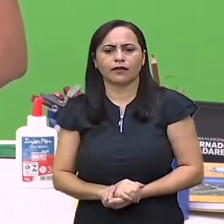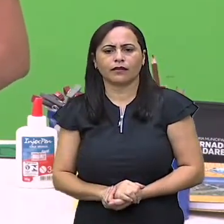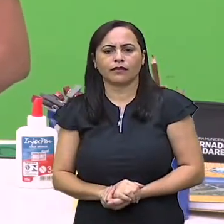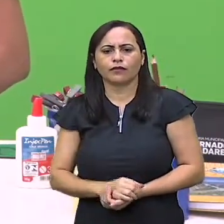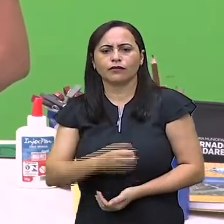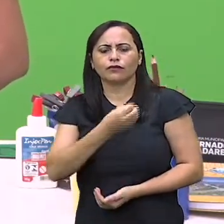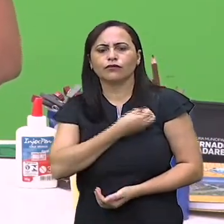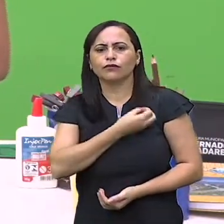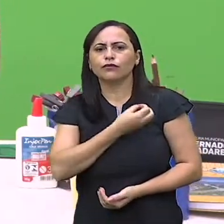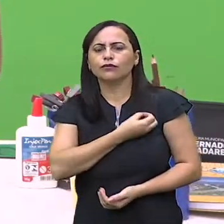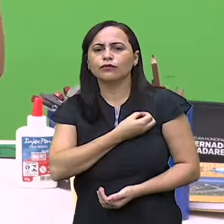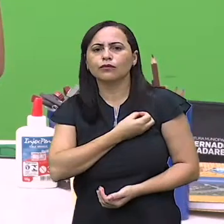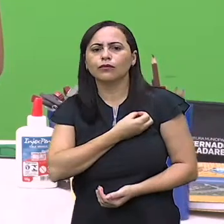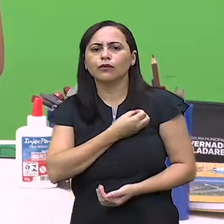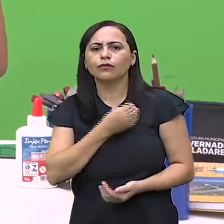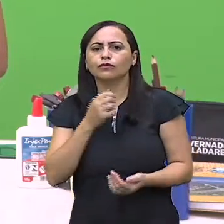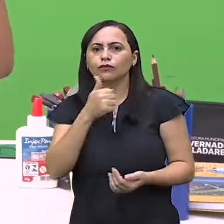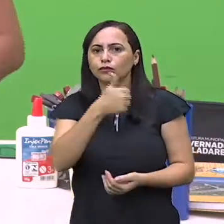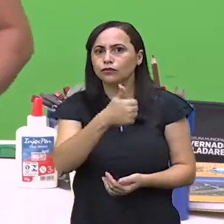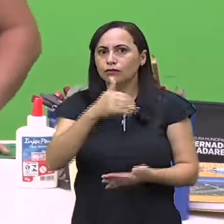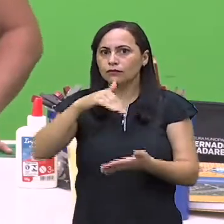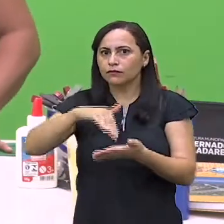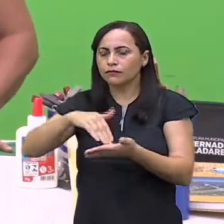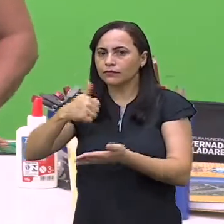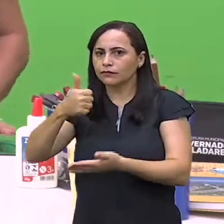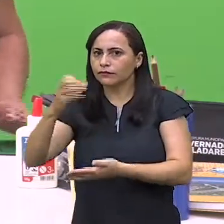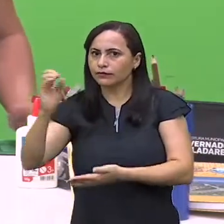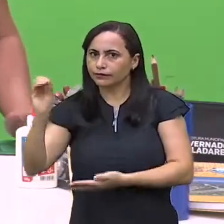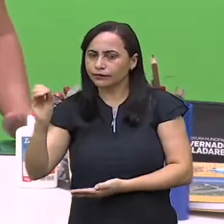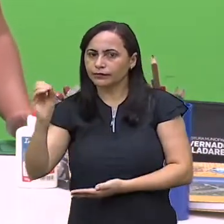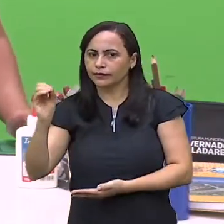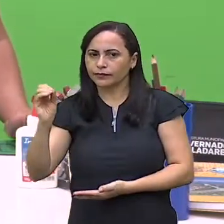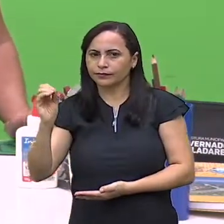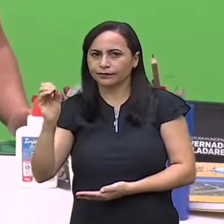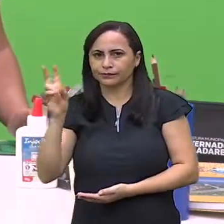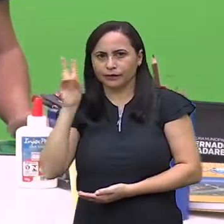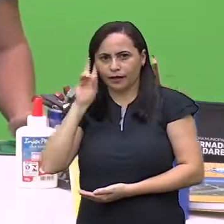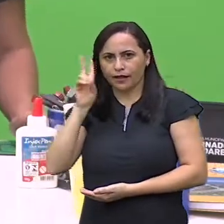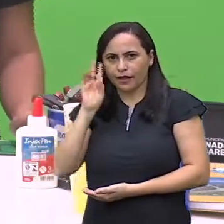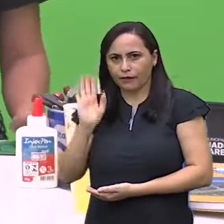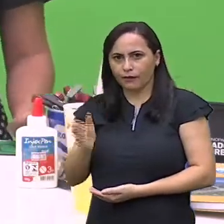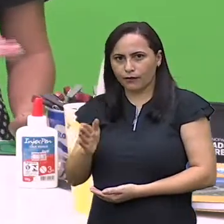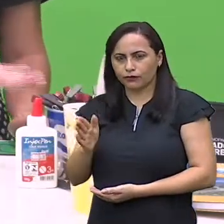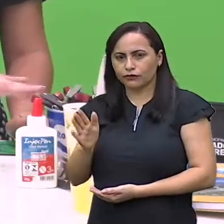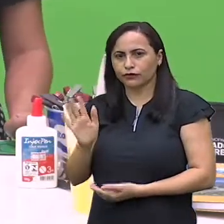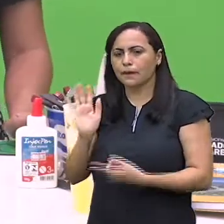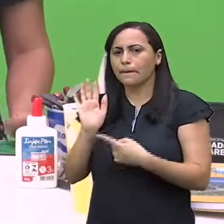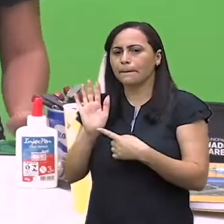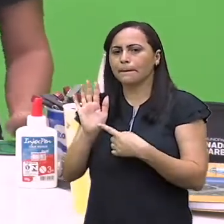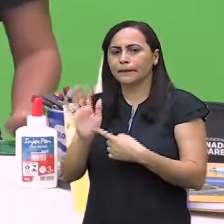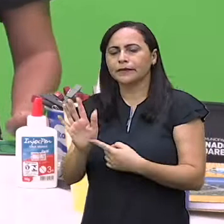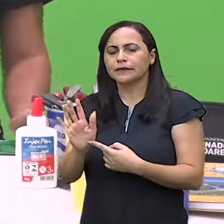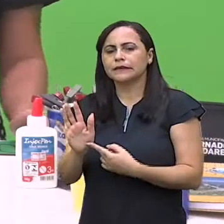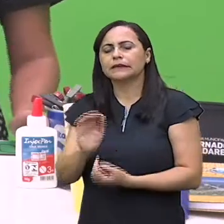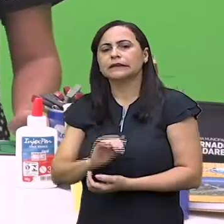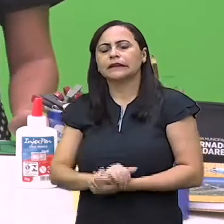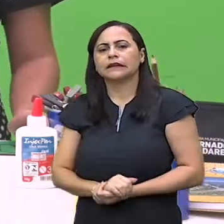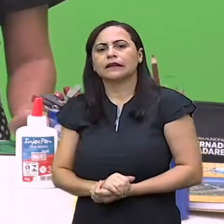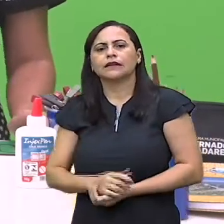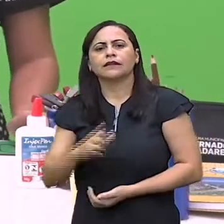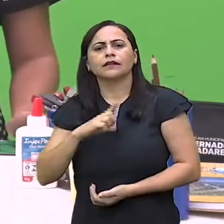de 1 a 10. Isso. Lembra que eu disse para vocês, se não tiver pregador, a gente